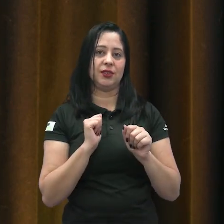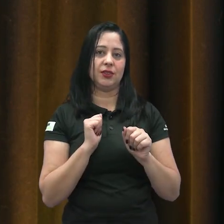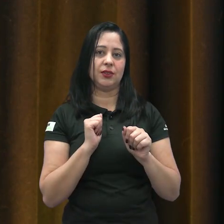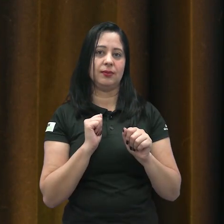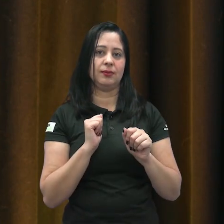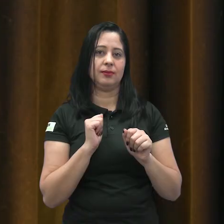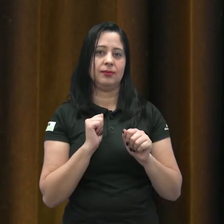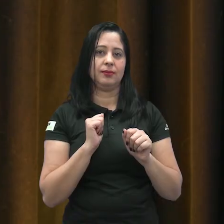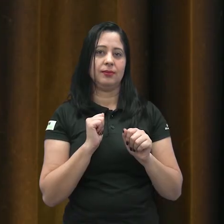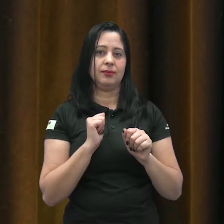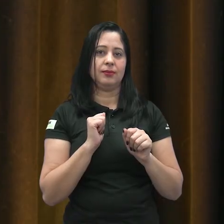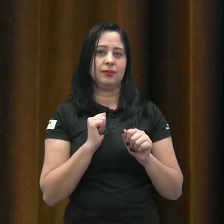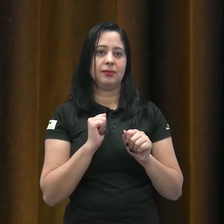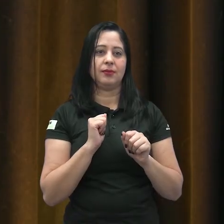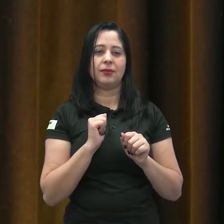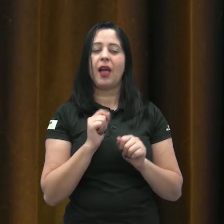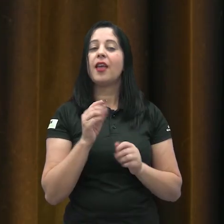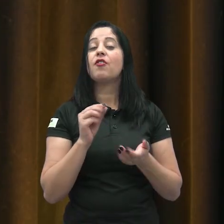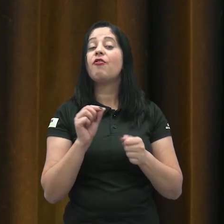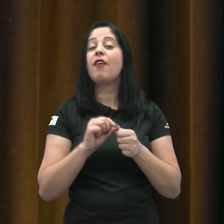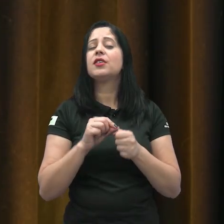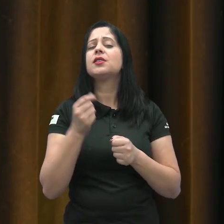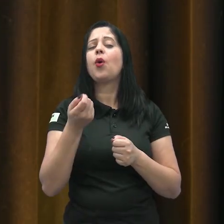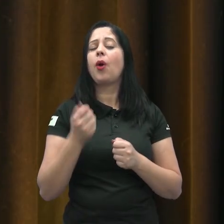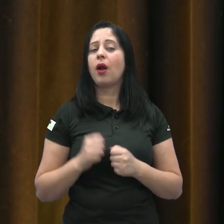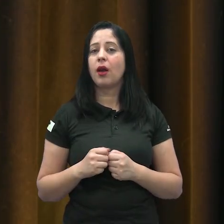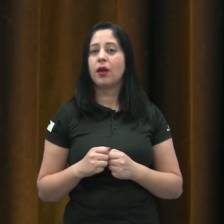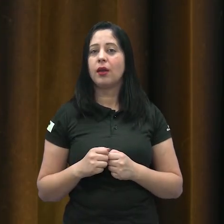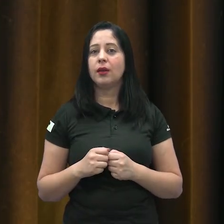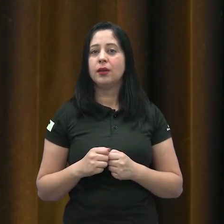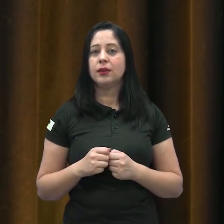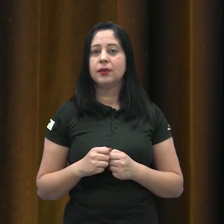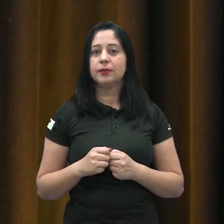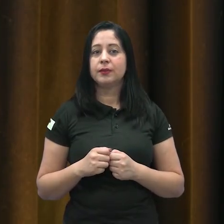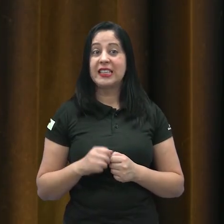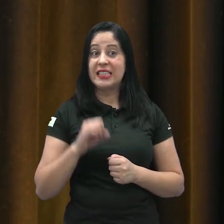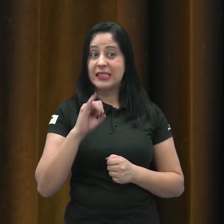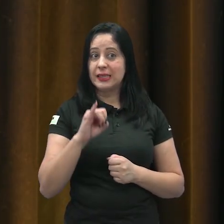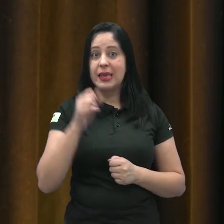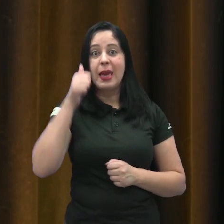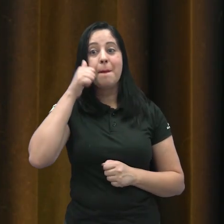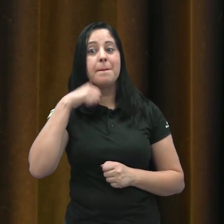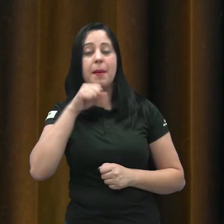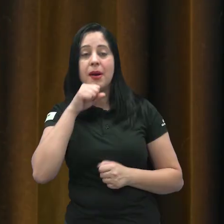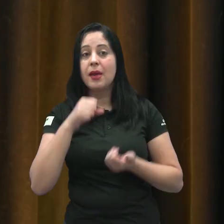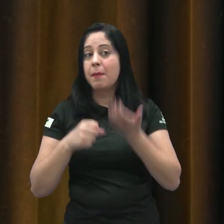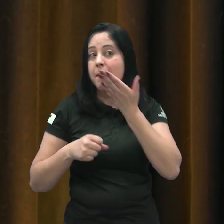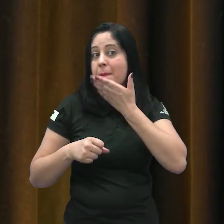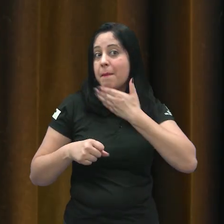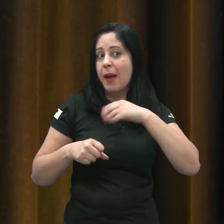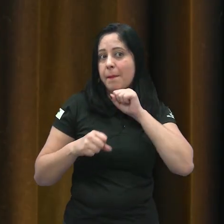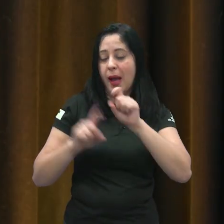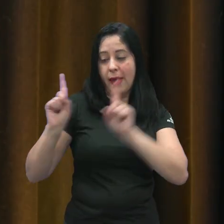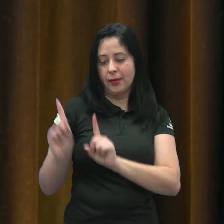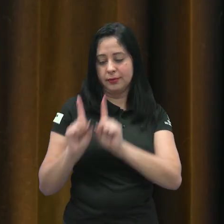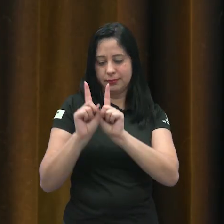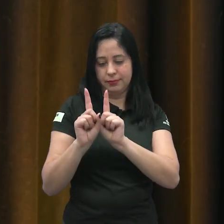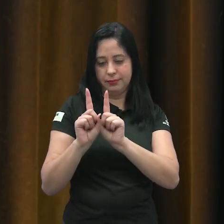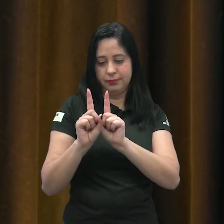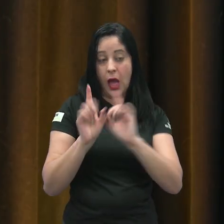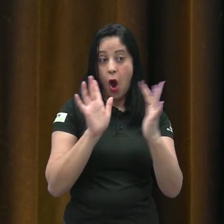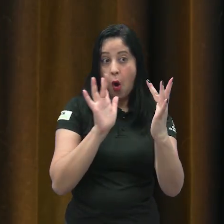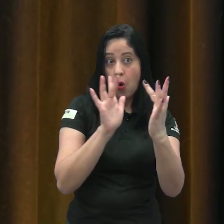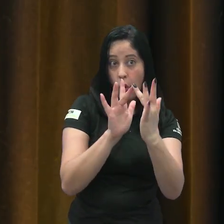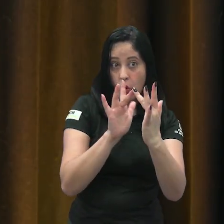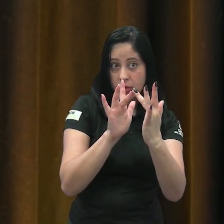coisa. O que você vai fazer com aquilo? Né? Se os pais tiverem essa capacidade de conexão